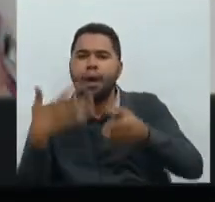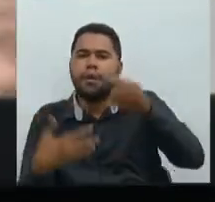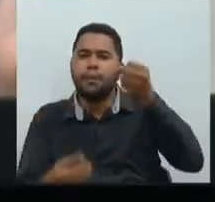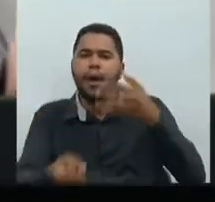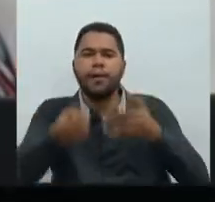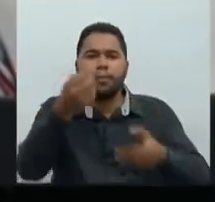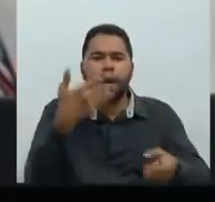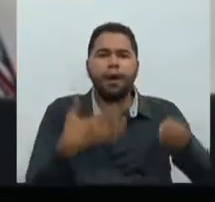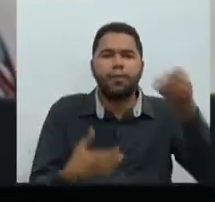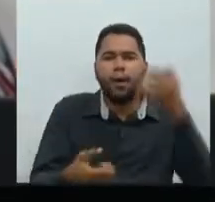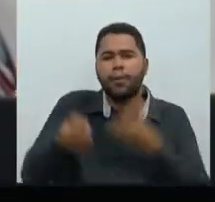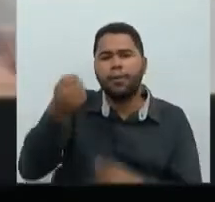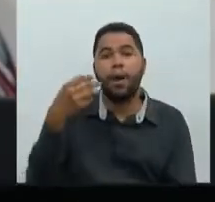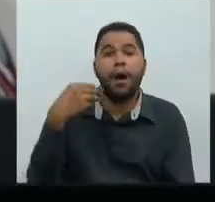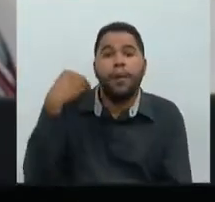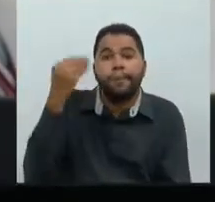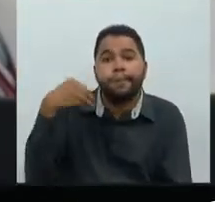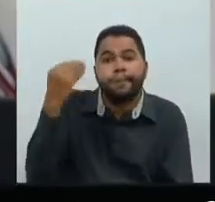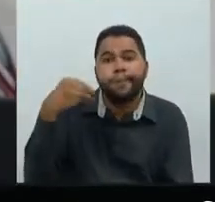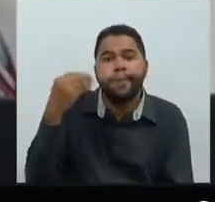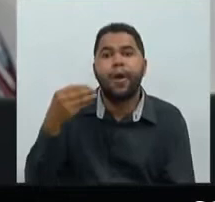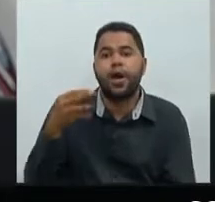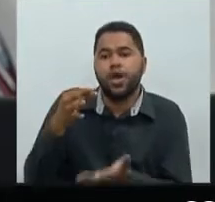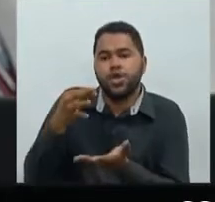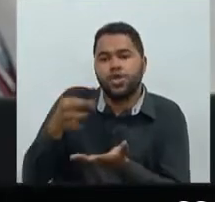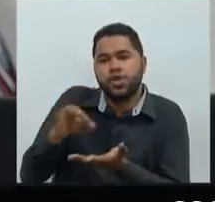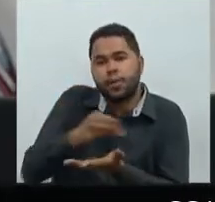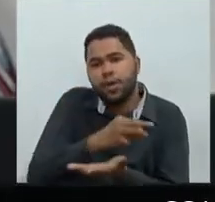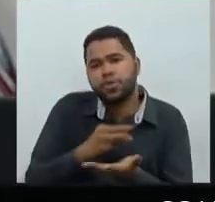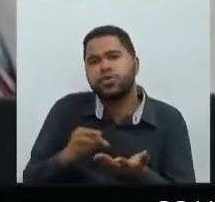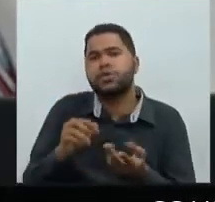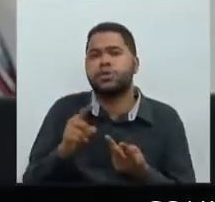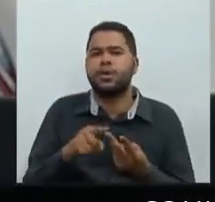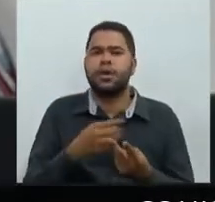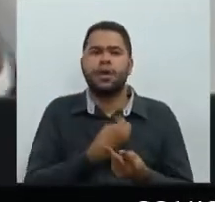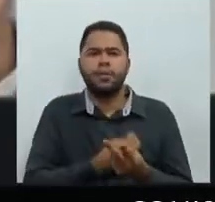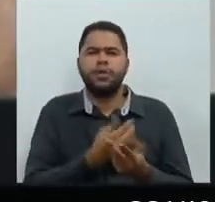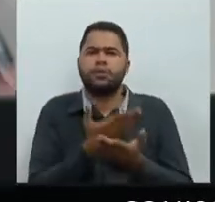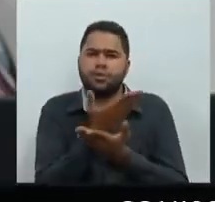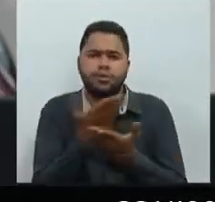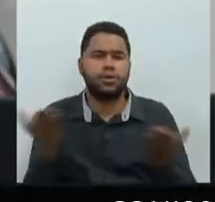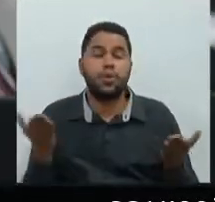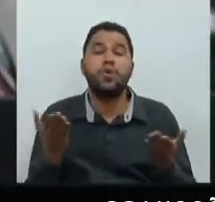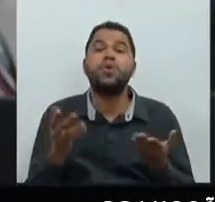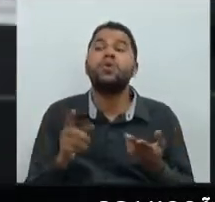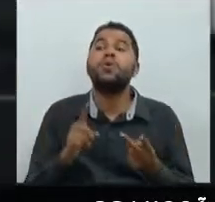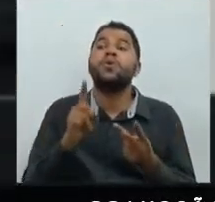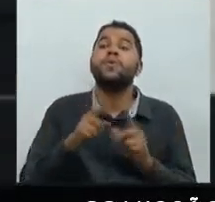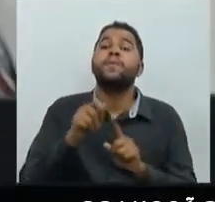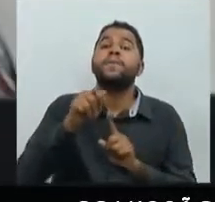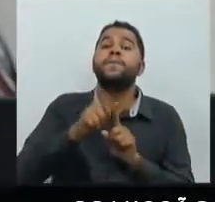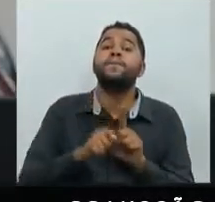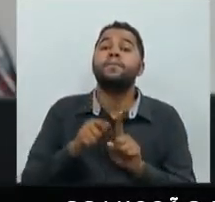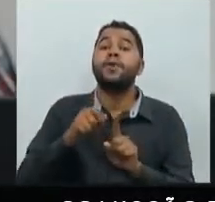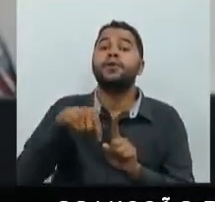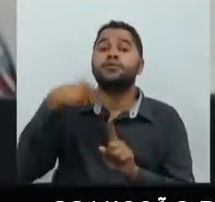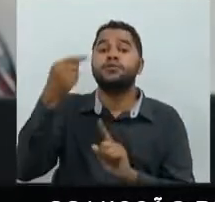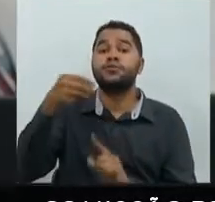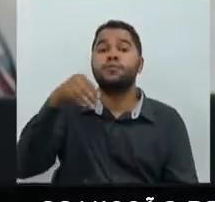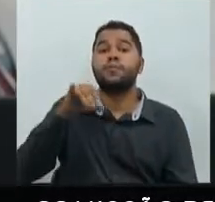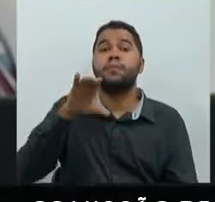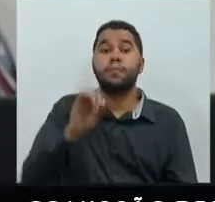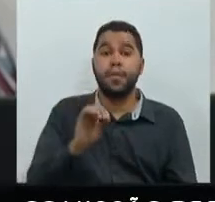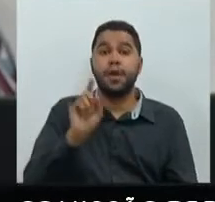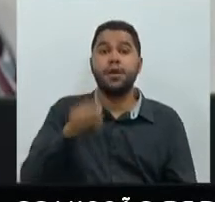experiências, como foi agora na Escola de Diamantina, com a participação de vocês. No próximo mês de maio, faremos uma